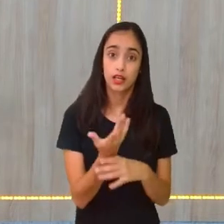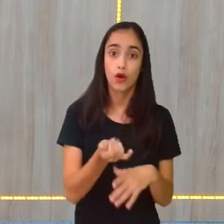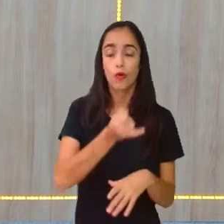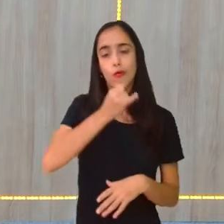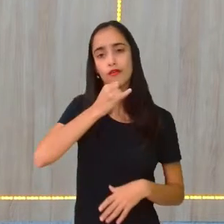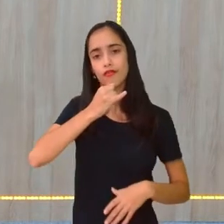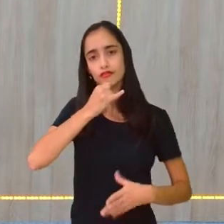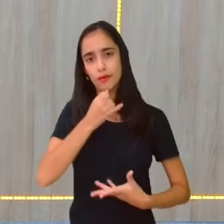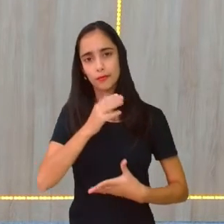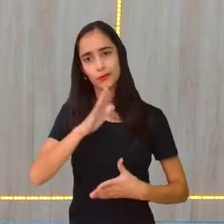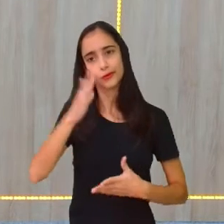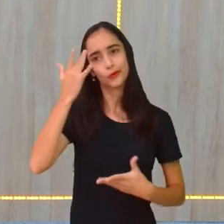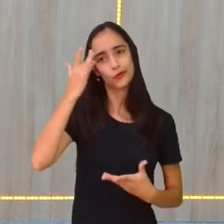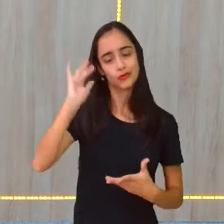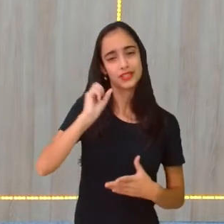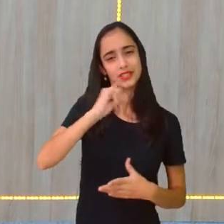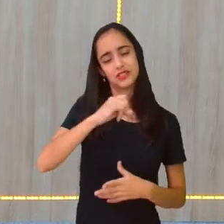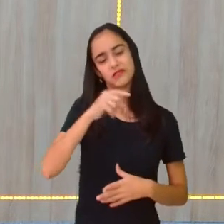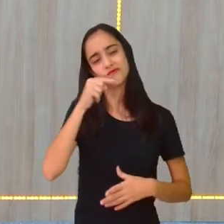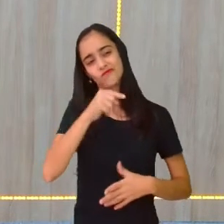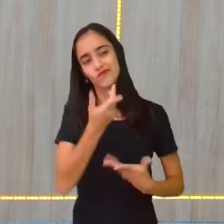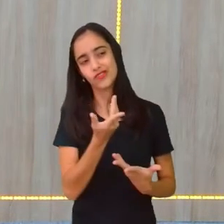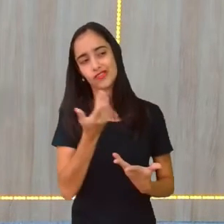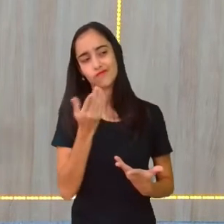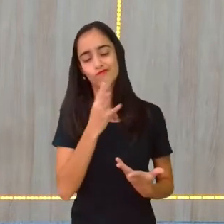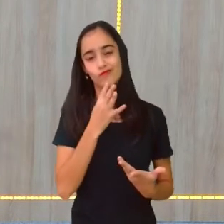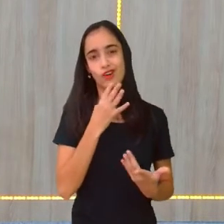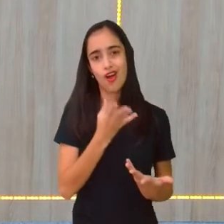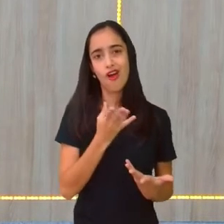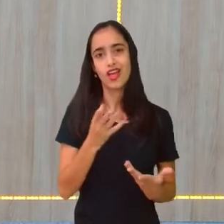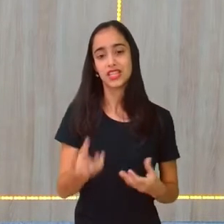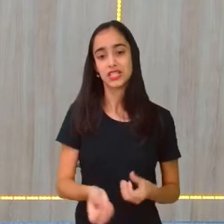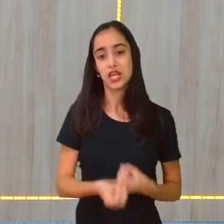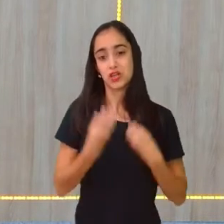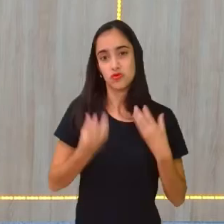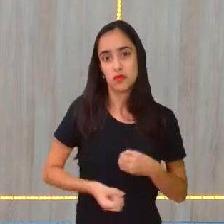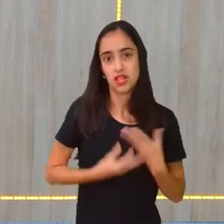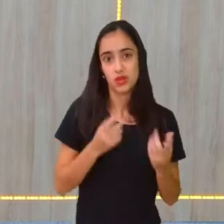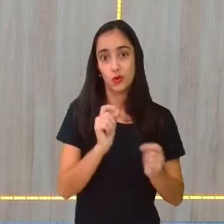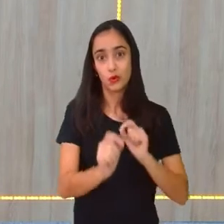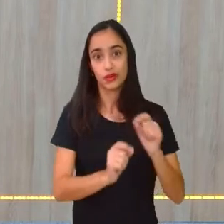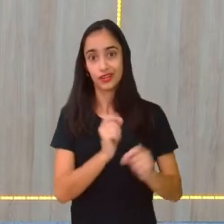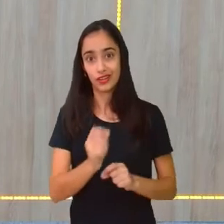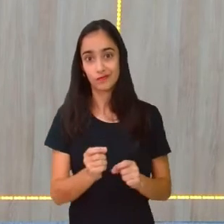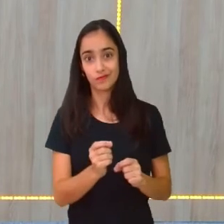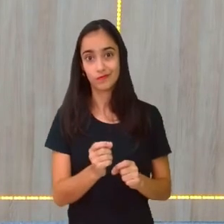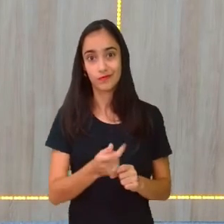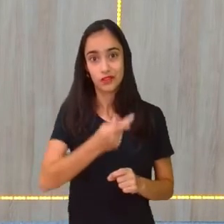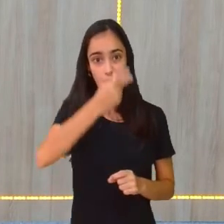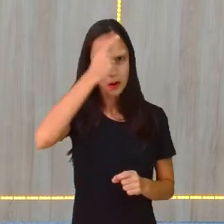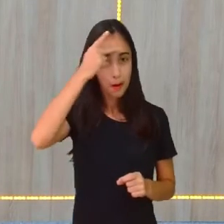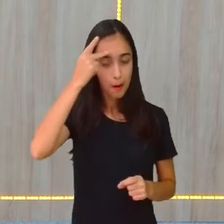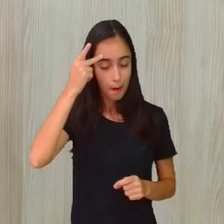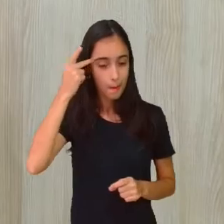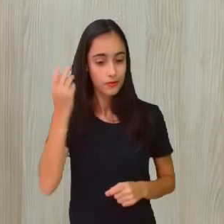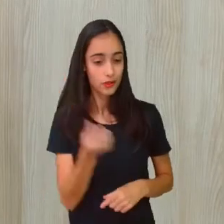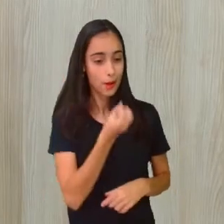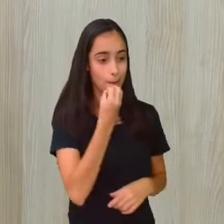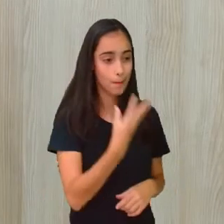se a senhora já deve ter ouvido essa expressão, bandido bom é bandido morto.